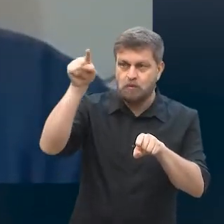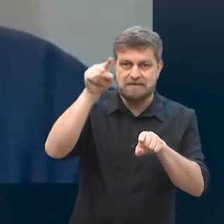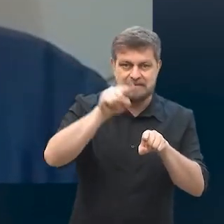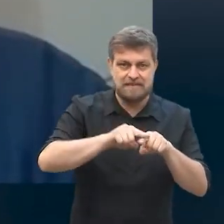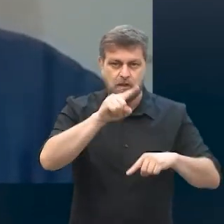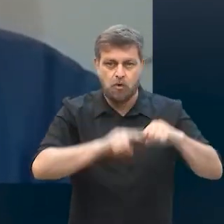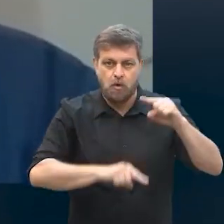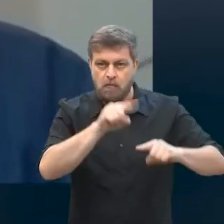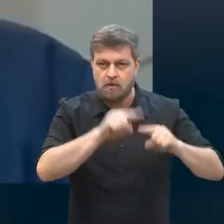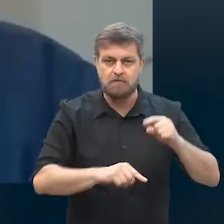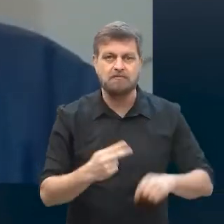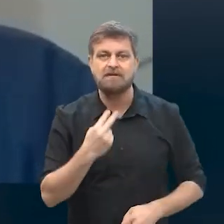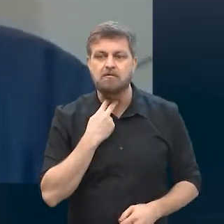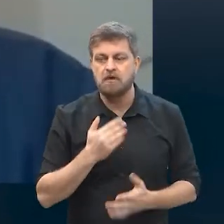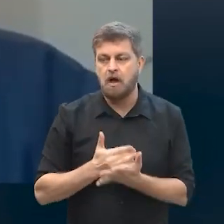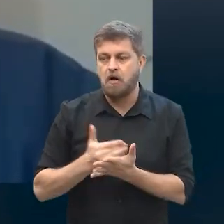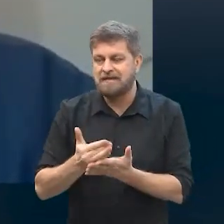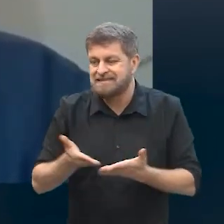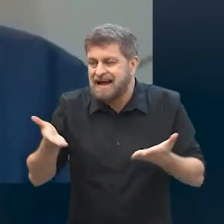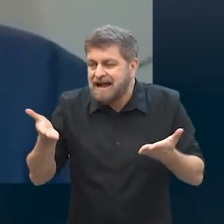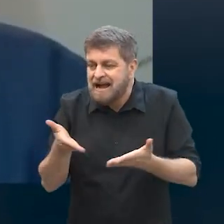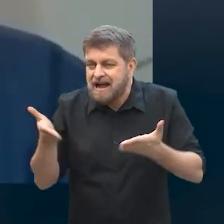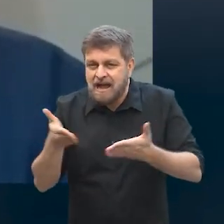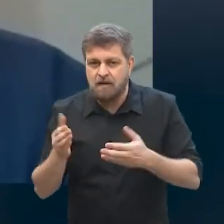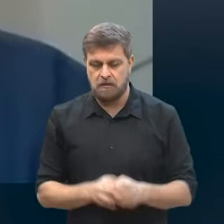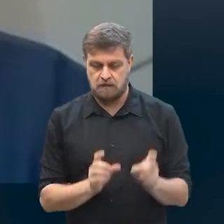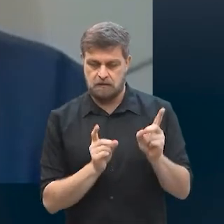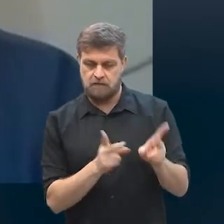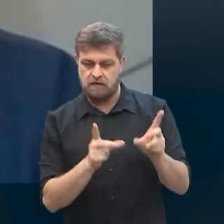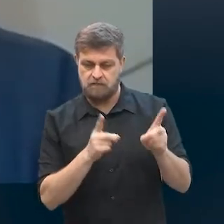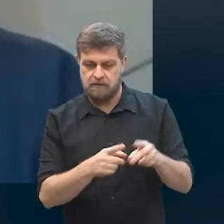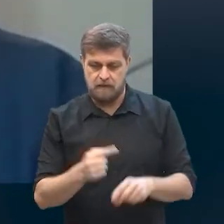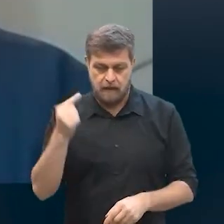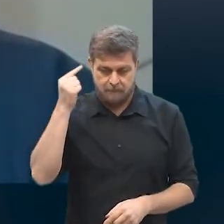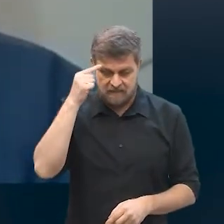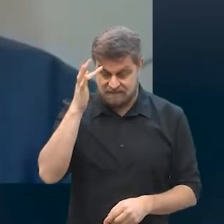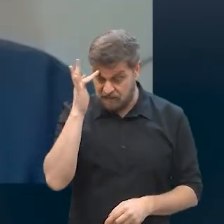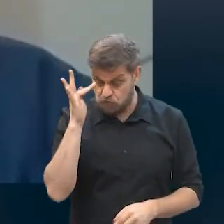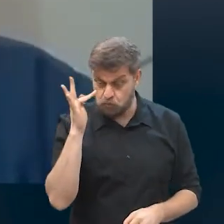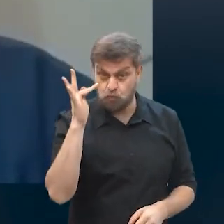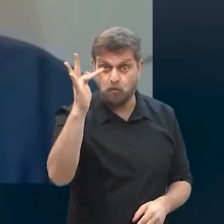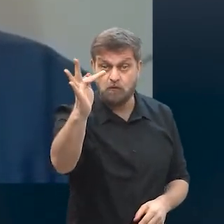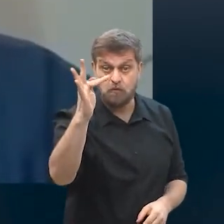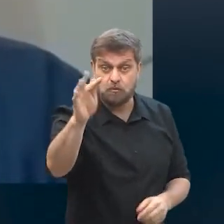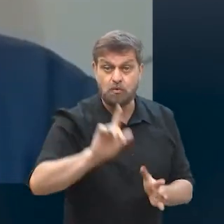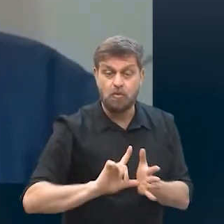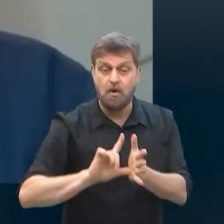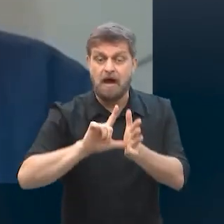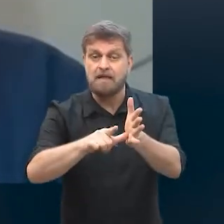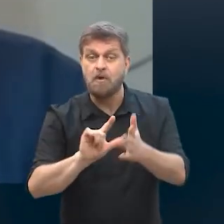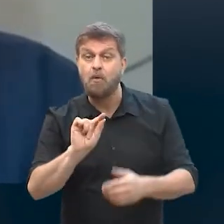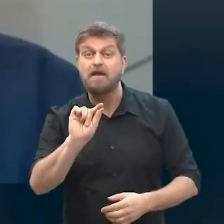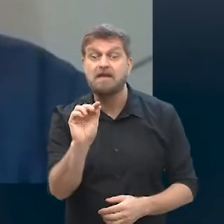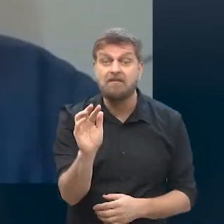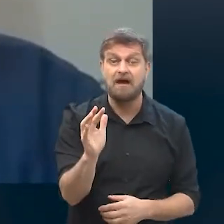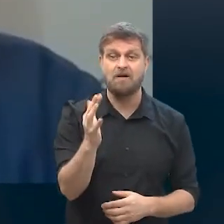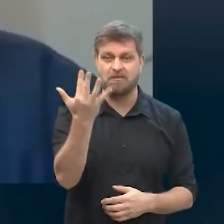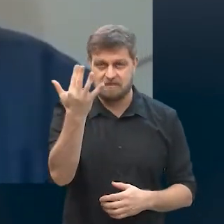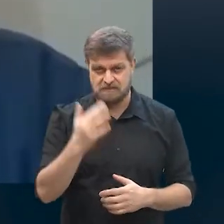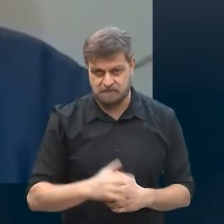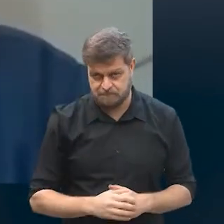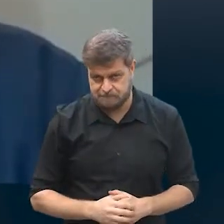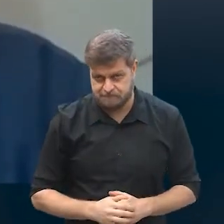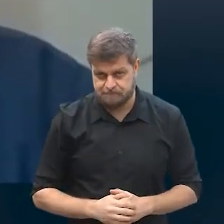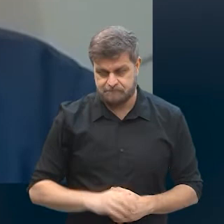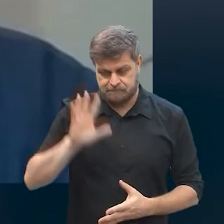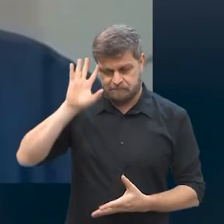E eu não posso começar agora um negócio sem pensar lá no futuro o que é que ele vai acontecer.